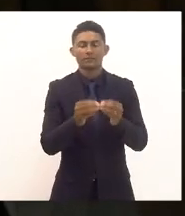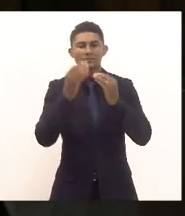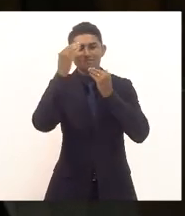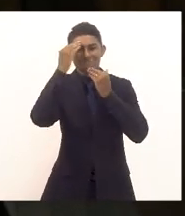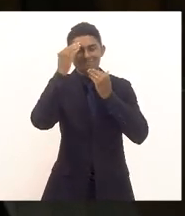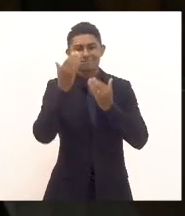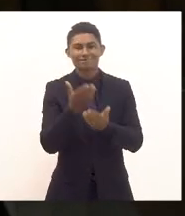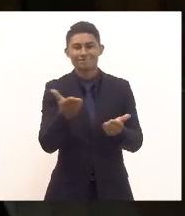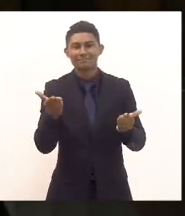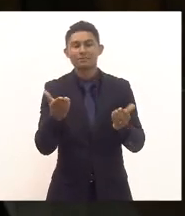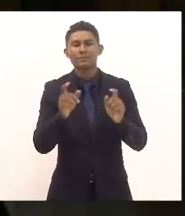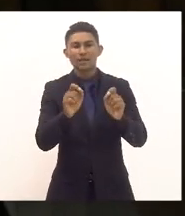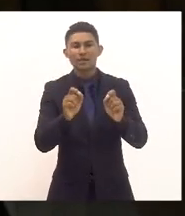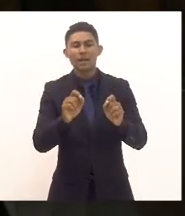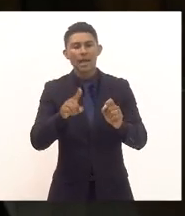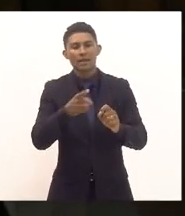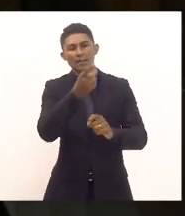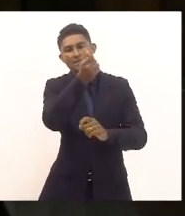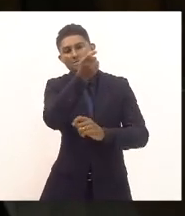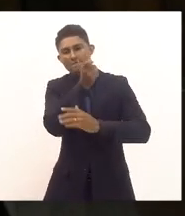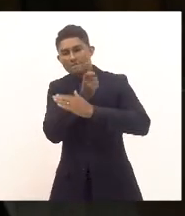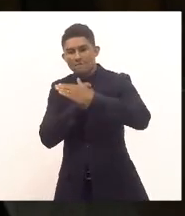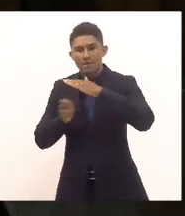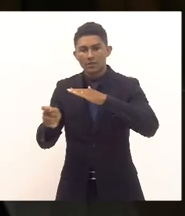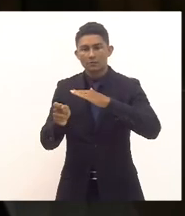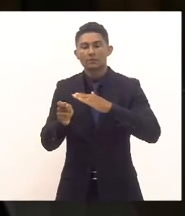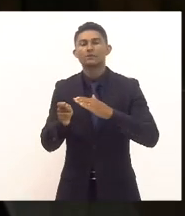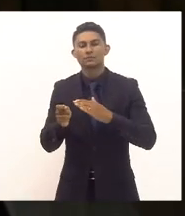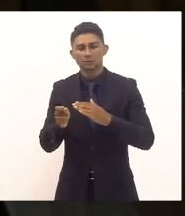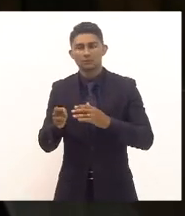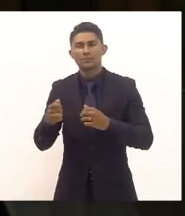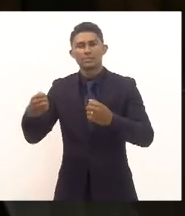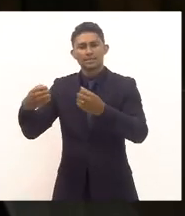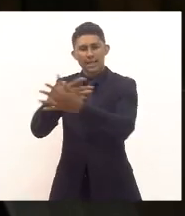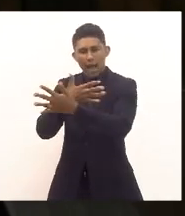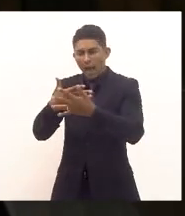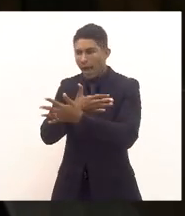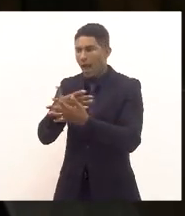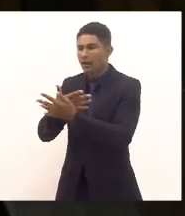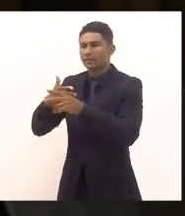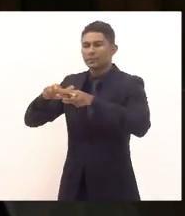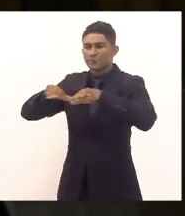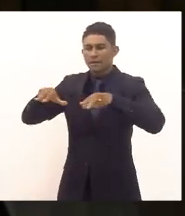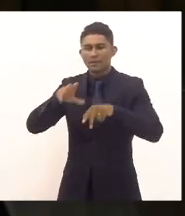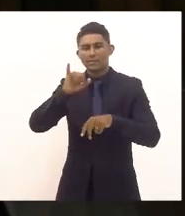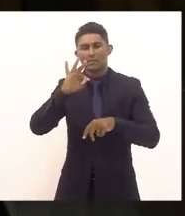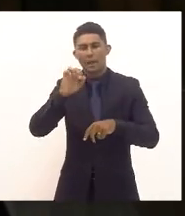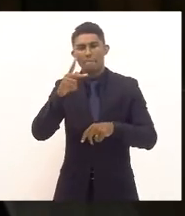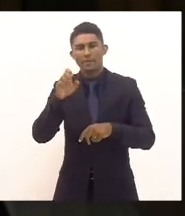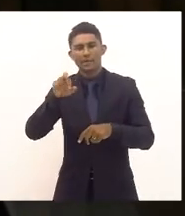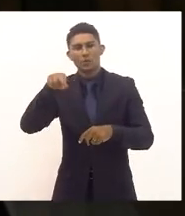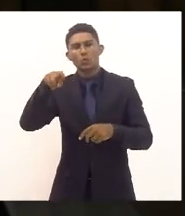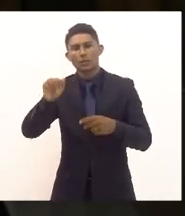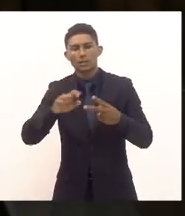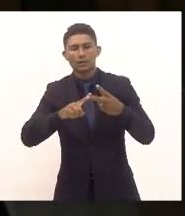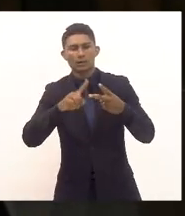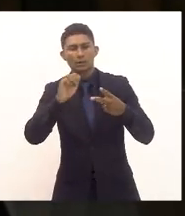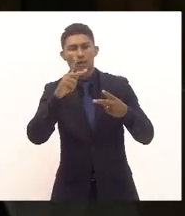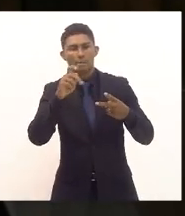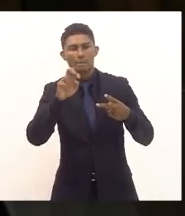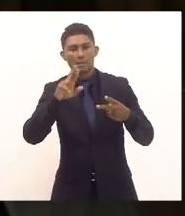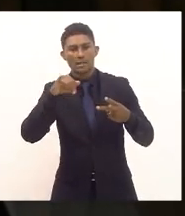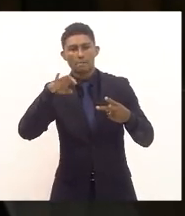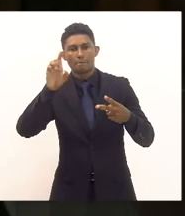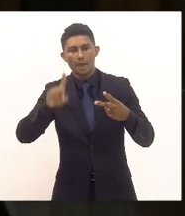Agradecer ainda os investimentos que têm sido feitos em diversas cidades do interior como Itaperuna Aperibé